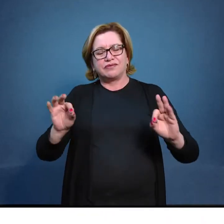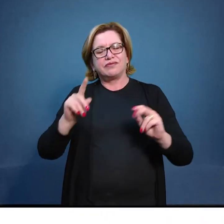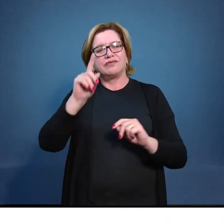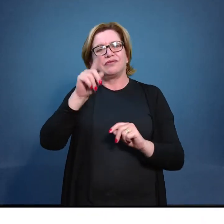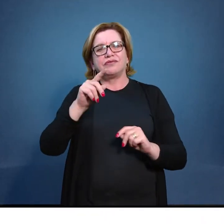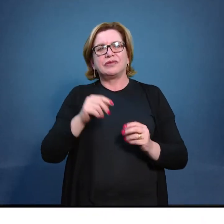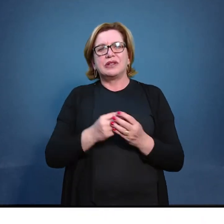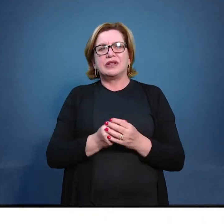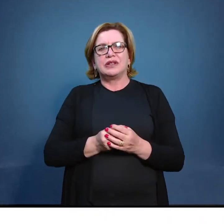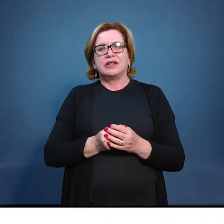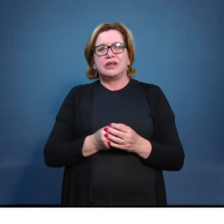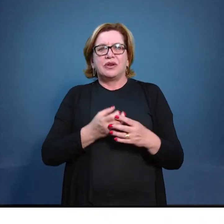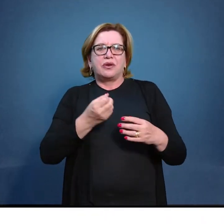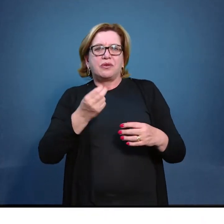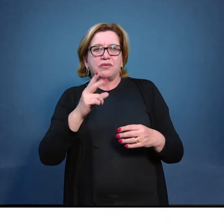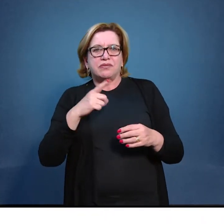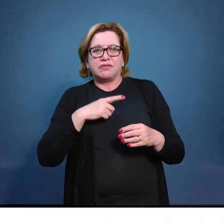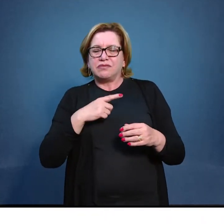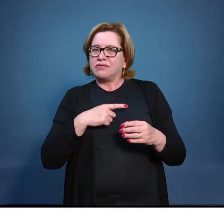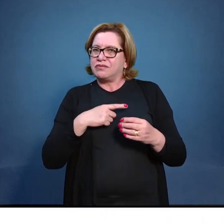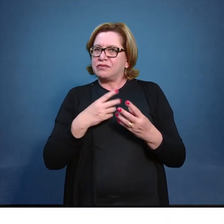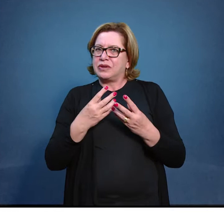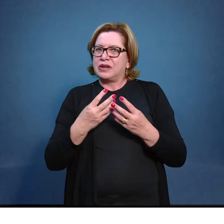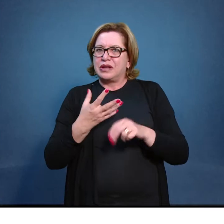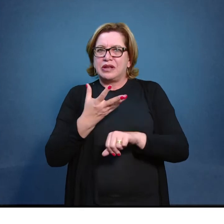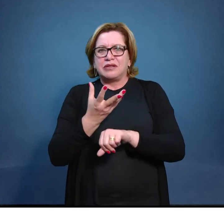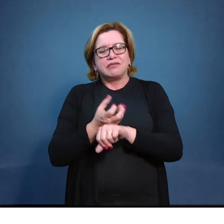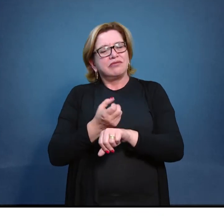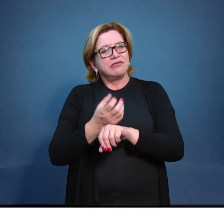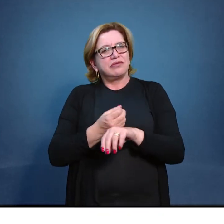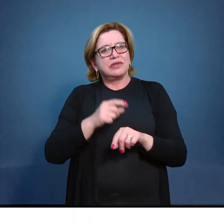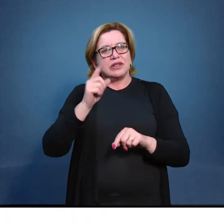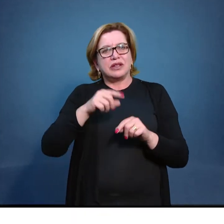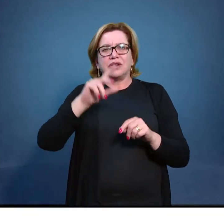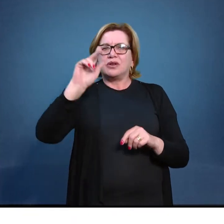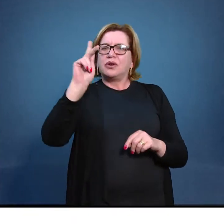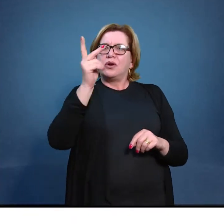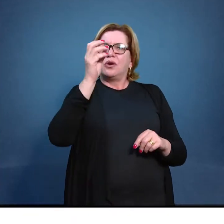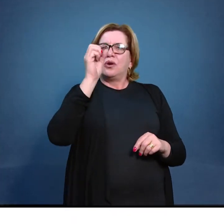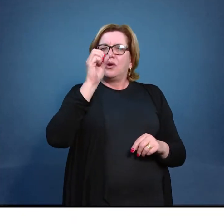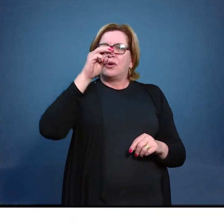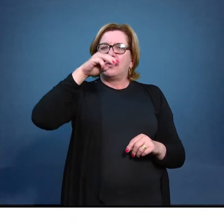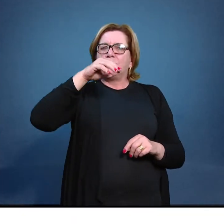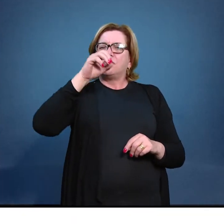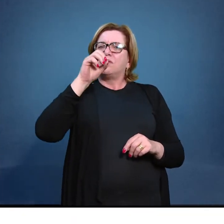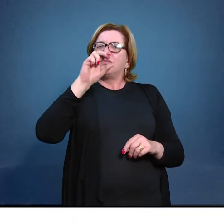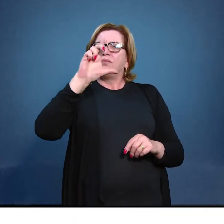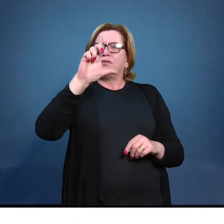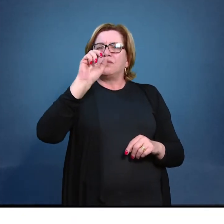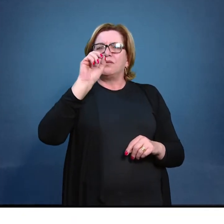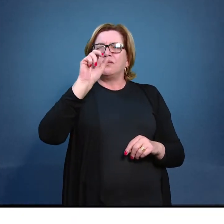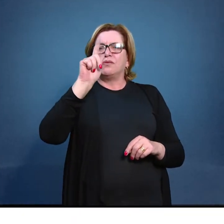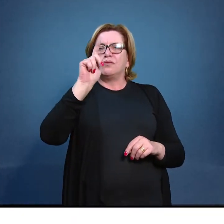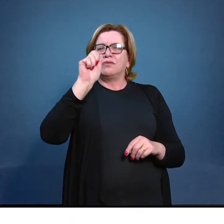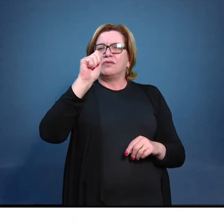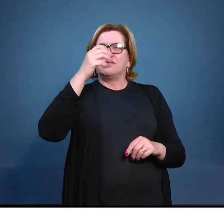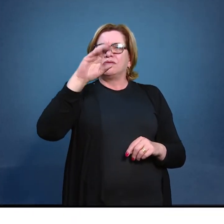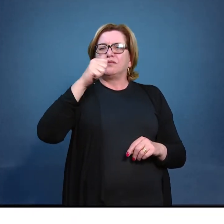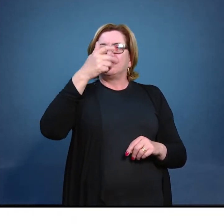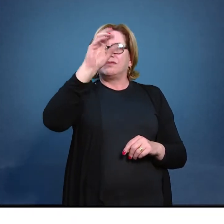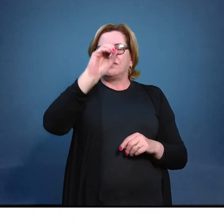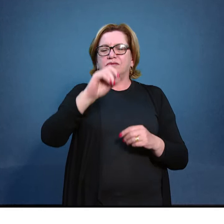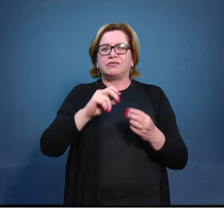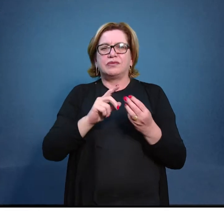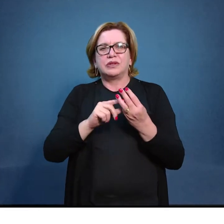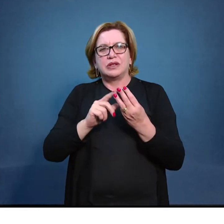todos, ou o que abrange maior número de tributos, é o lançamento por homologação. O lançamento por homologação